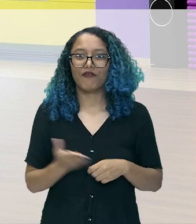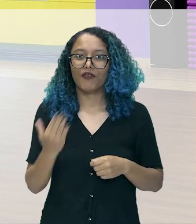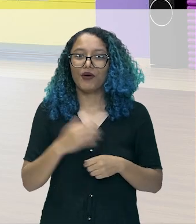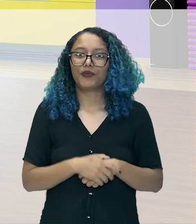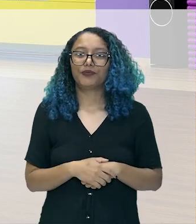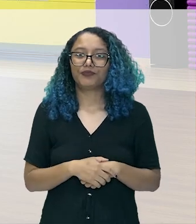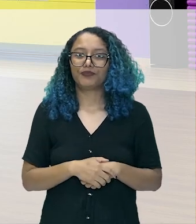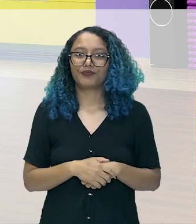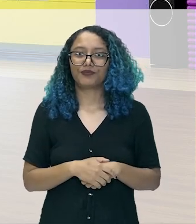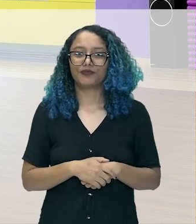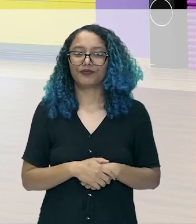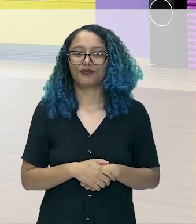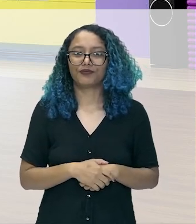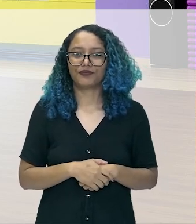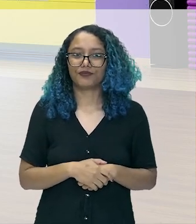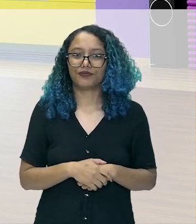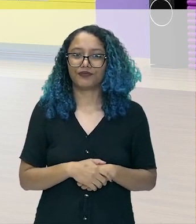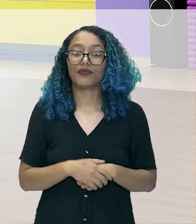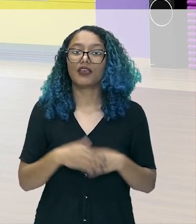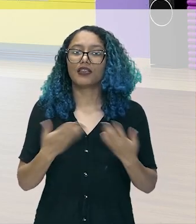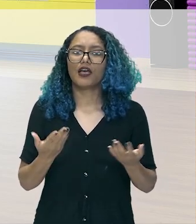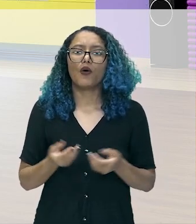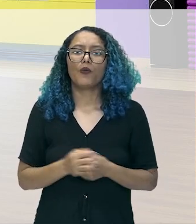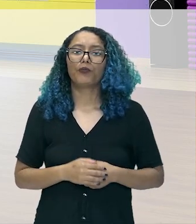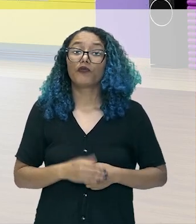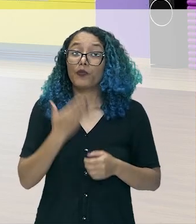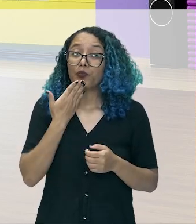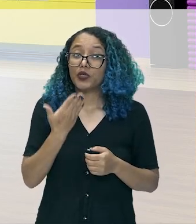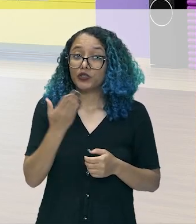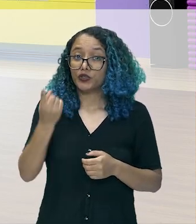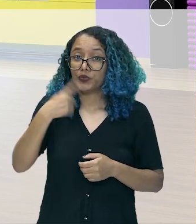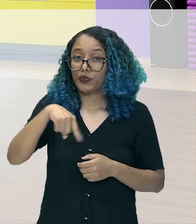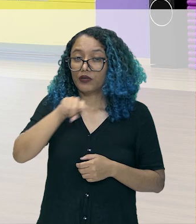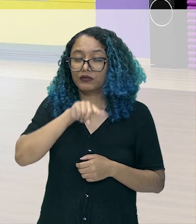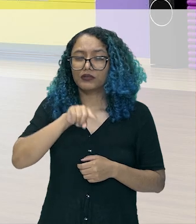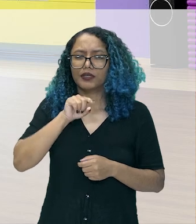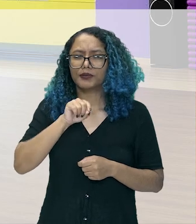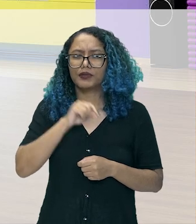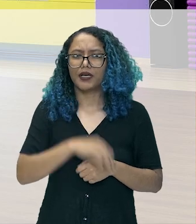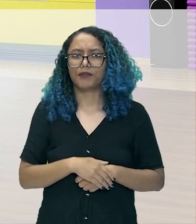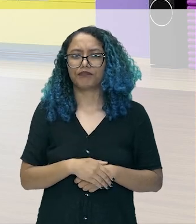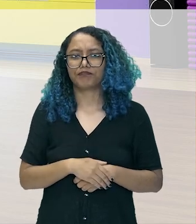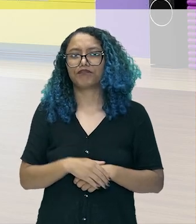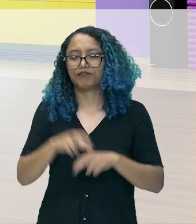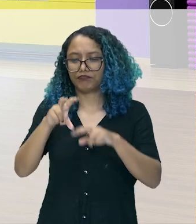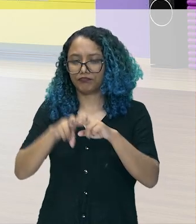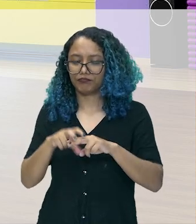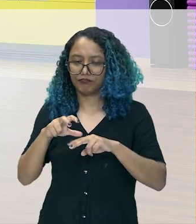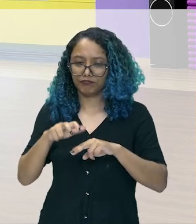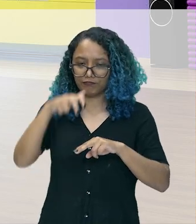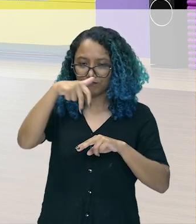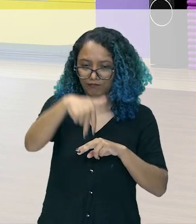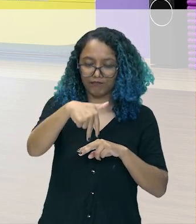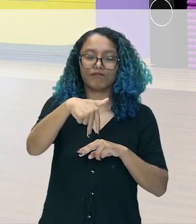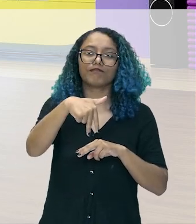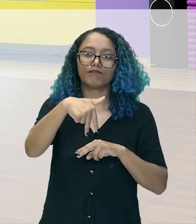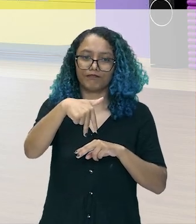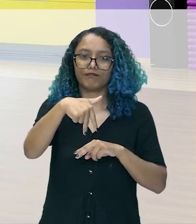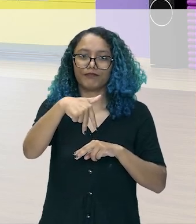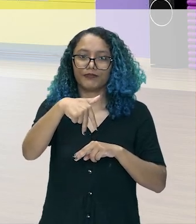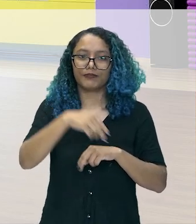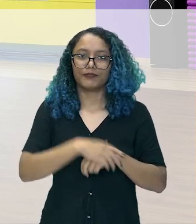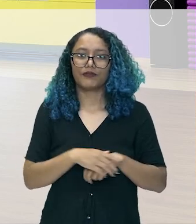modo geral. Outro benefício, ajuda na redução do colesterol ruim, o LDL, né? E